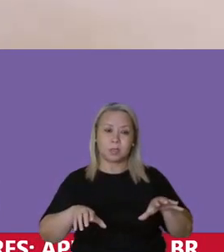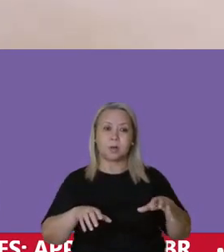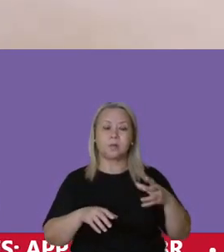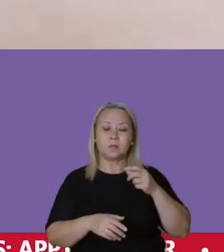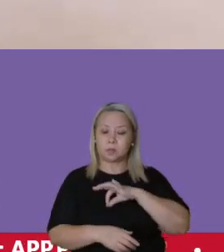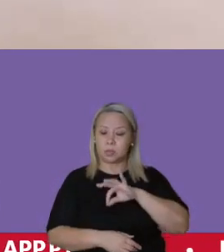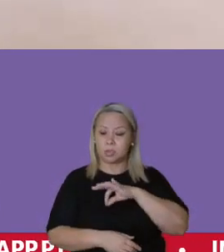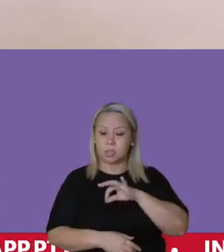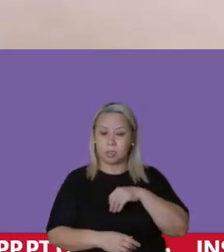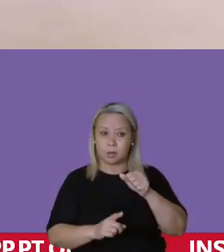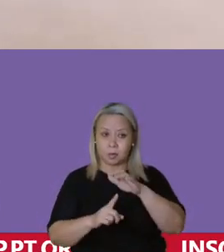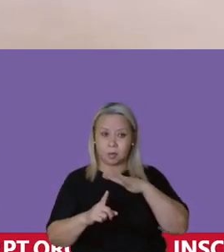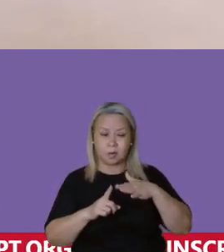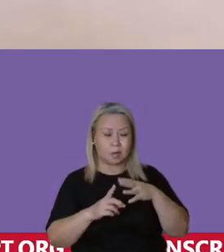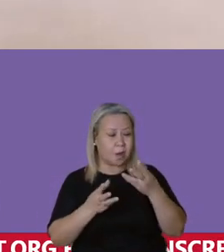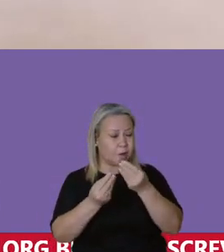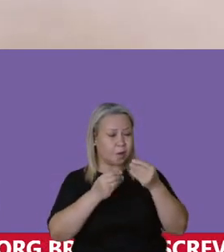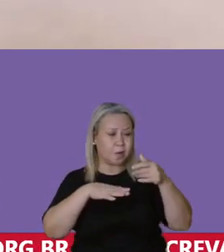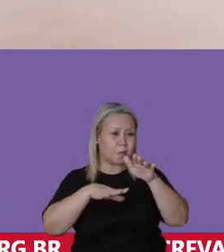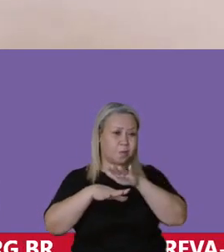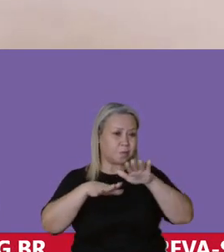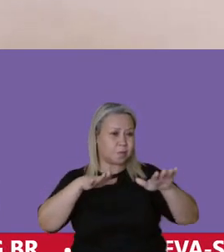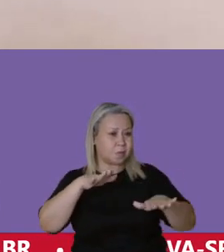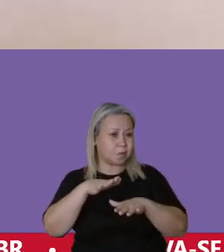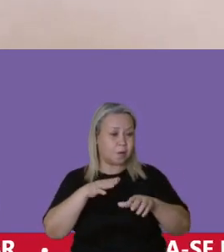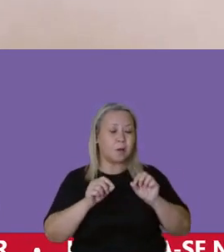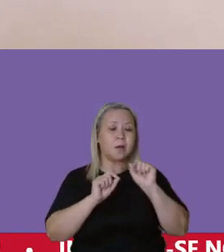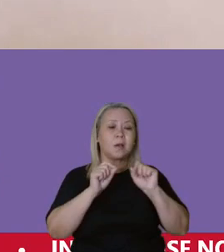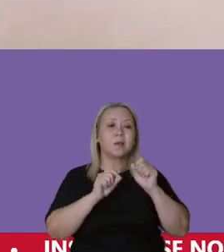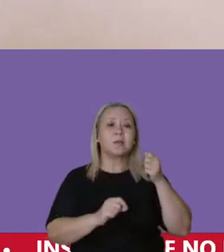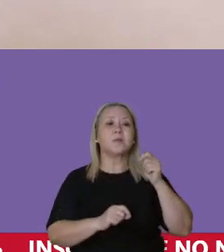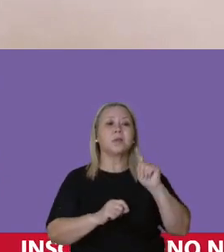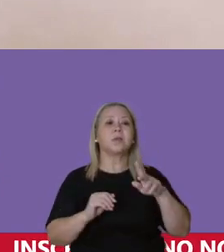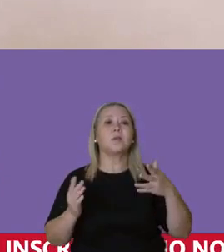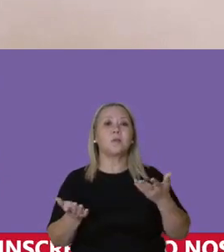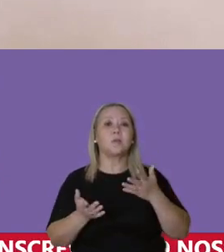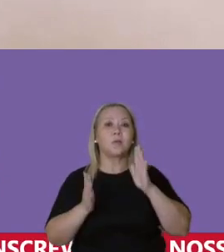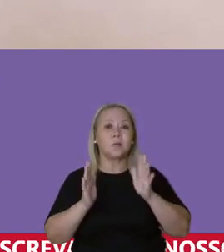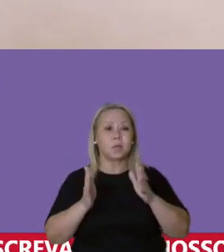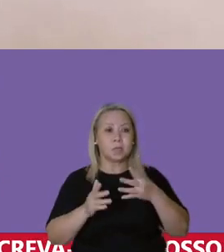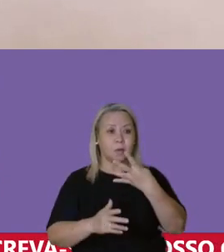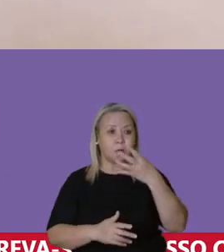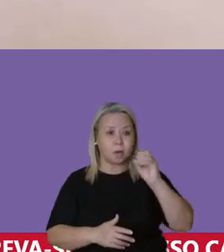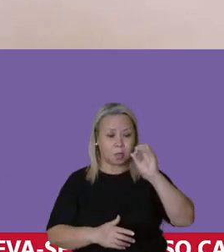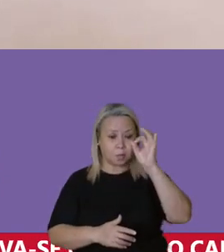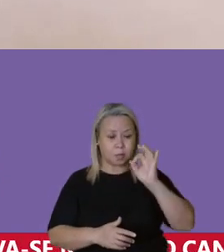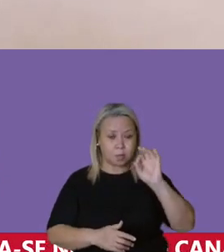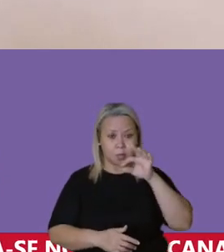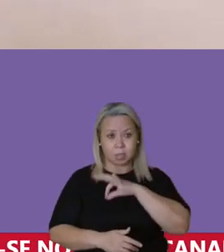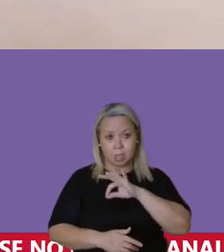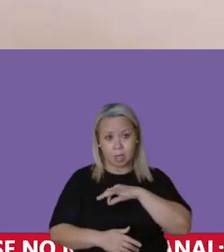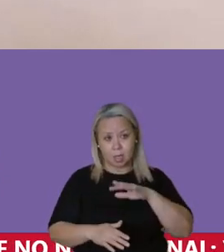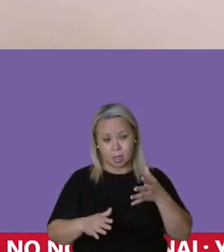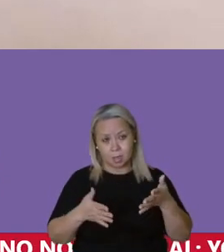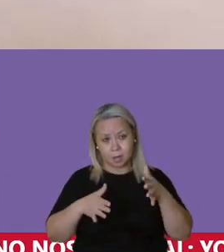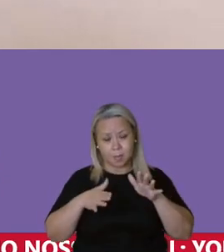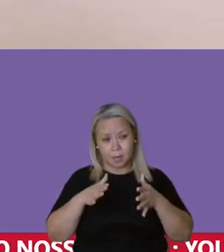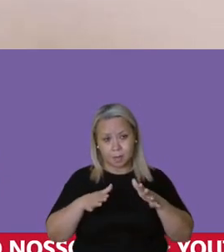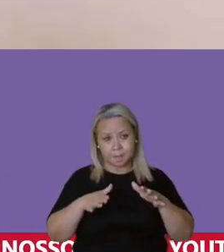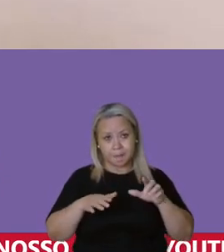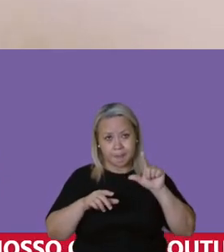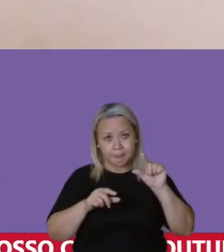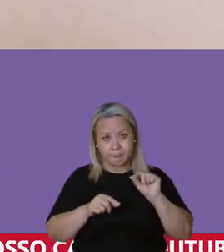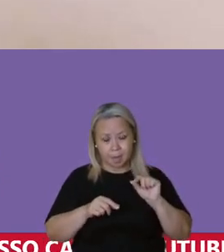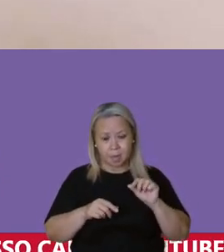nossa sociedade é muito desigual. Então, quem tem uma aposentadoria hoje já está no 40% da renda média, digamos assim. Se tira a